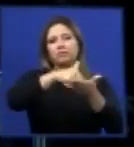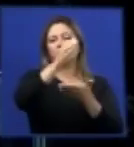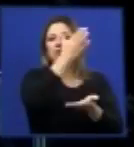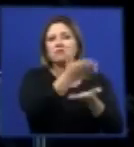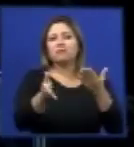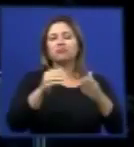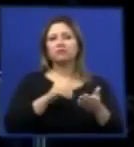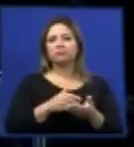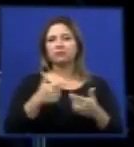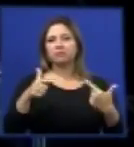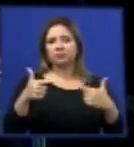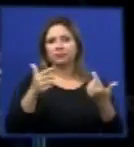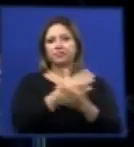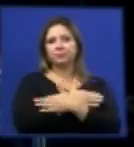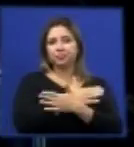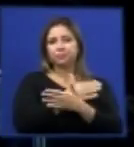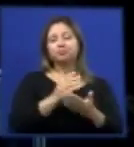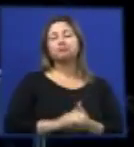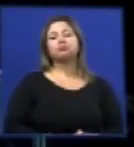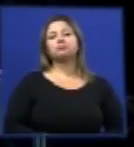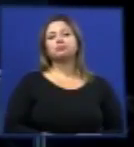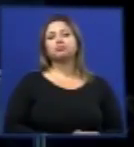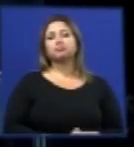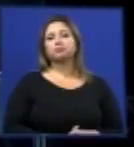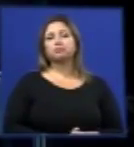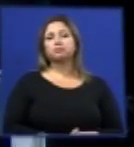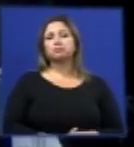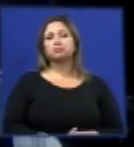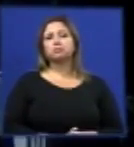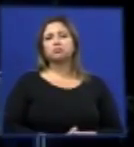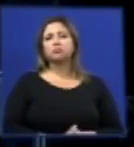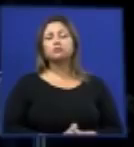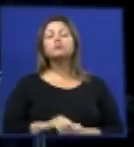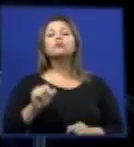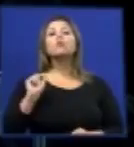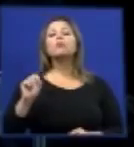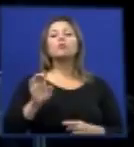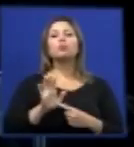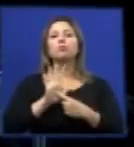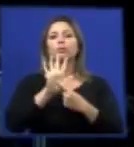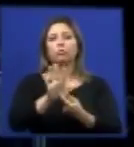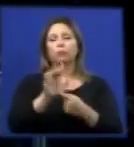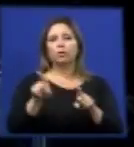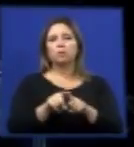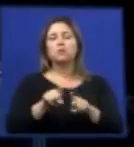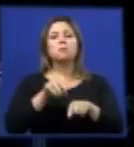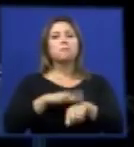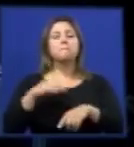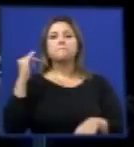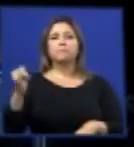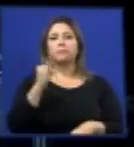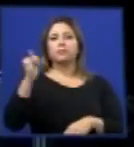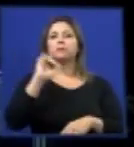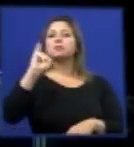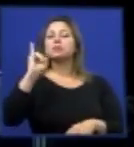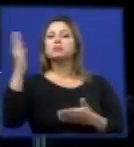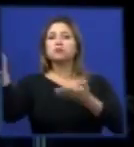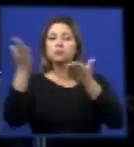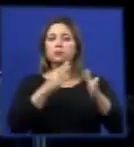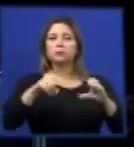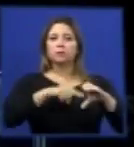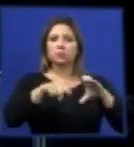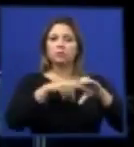trabalho indiretos próximo no que se refere aos principais importadores mundiais de pneu